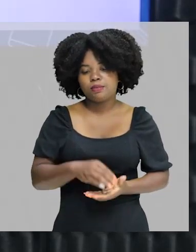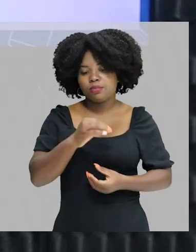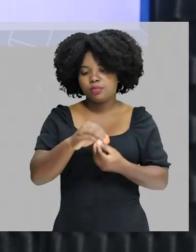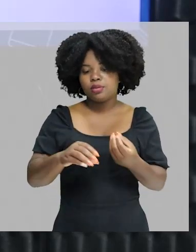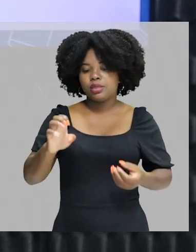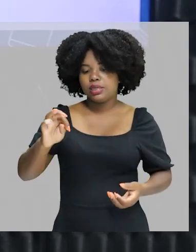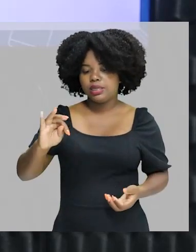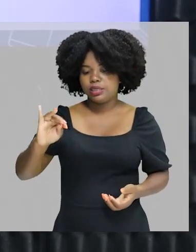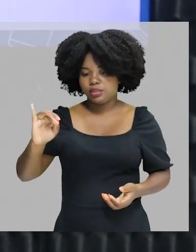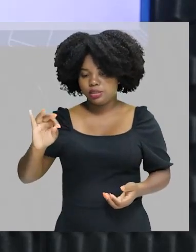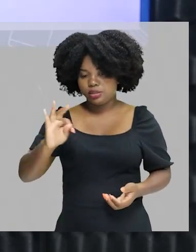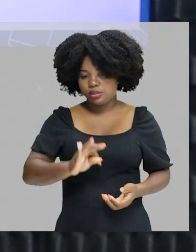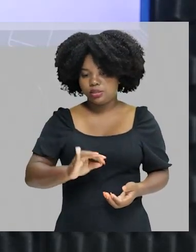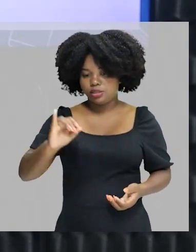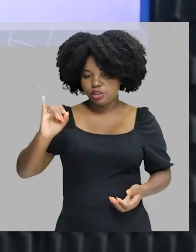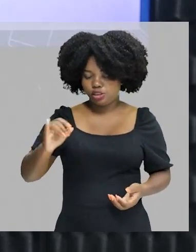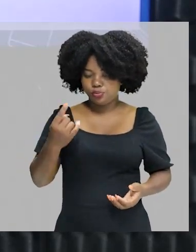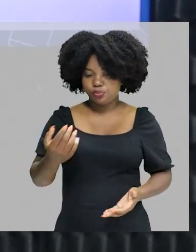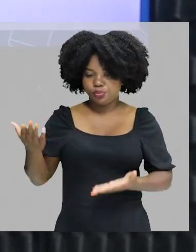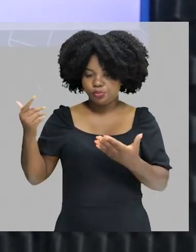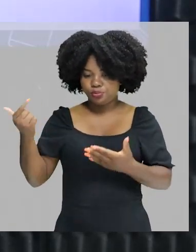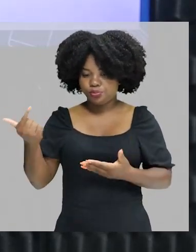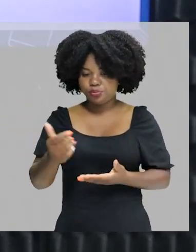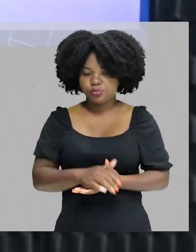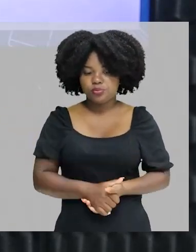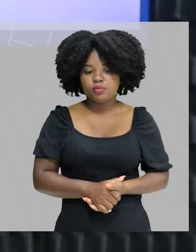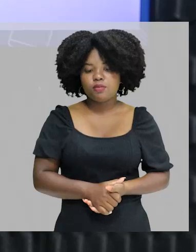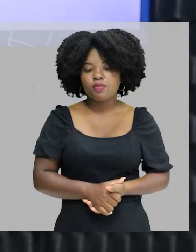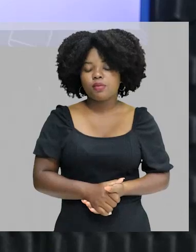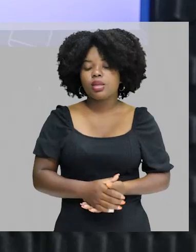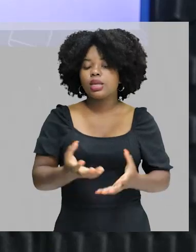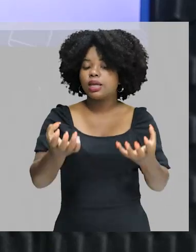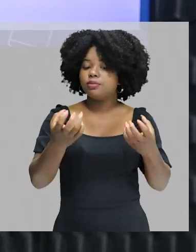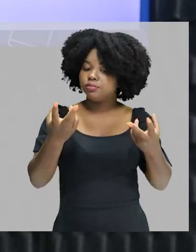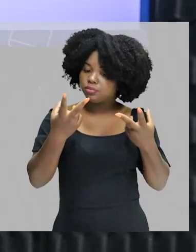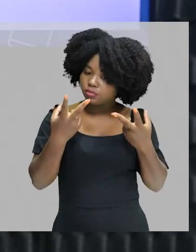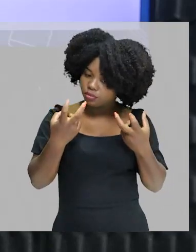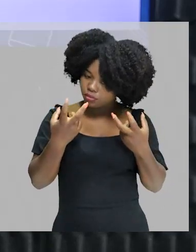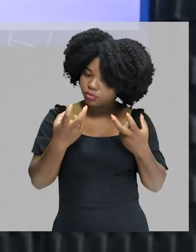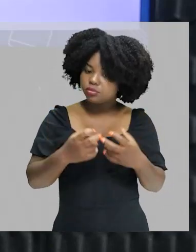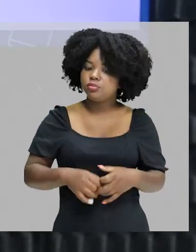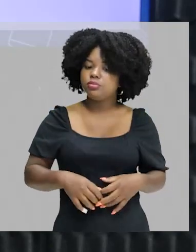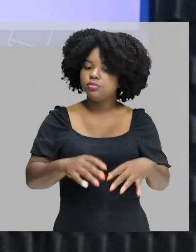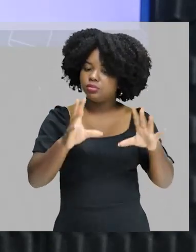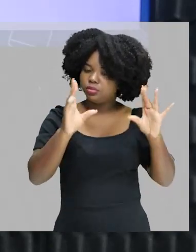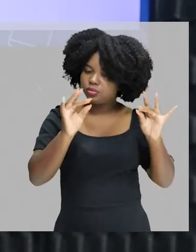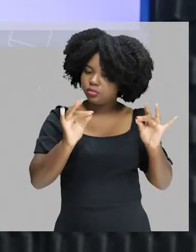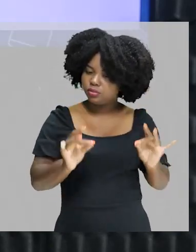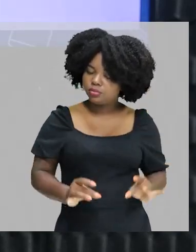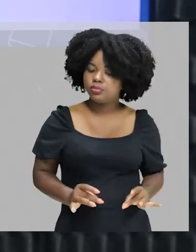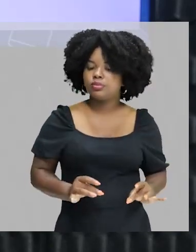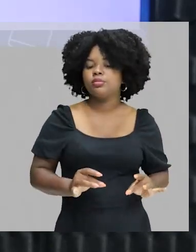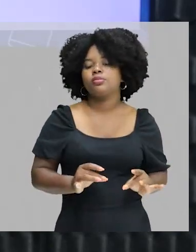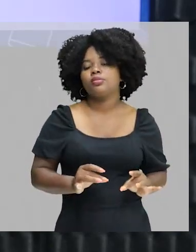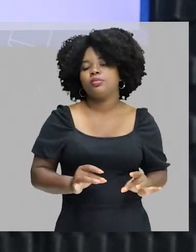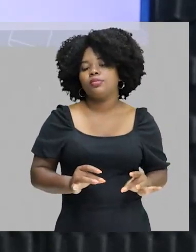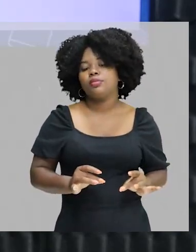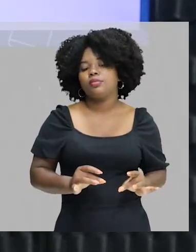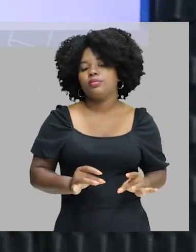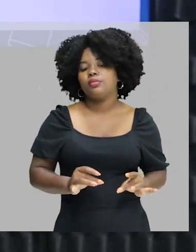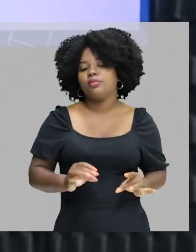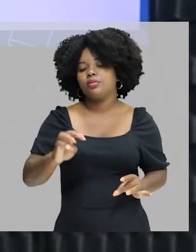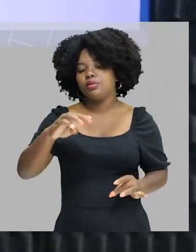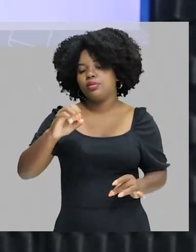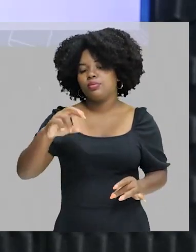com etileno glicol. Aí eu quero que você observe direitinho, certo? Esses monômeros,